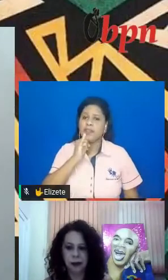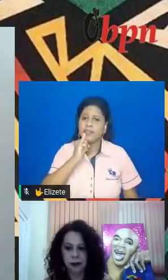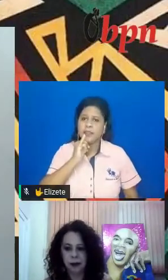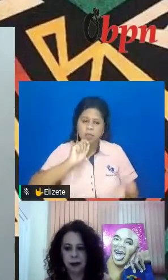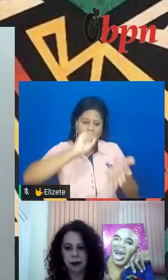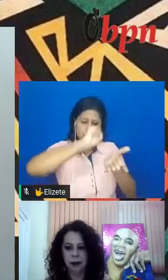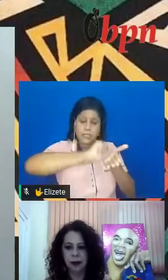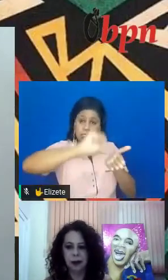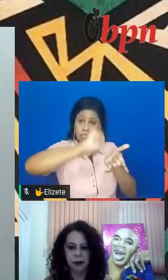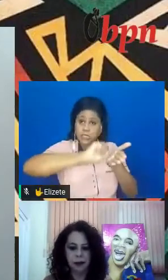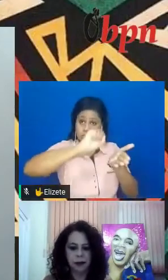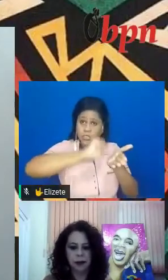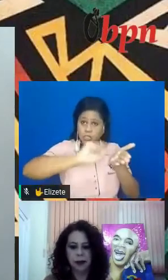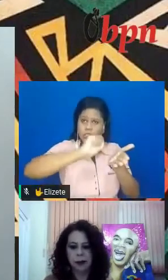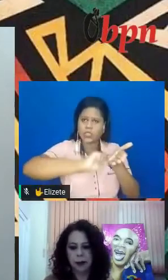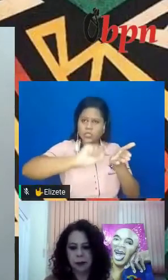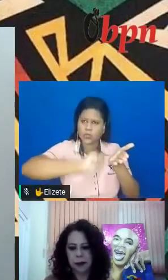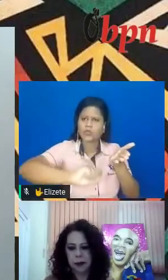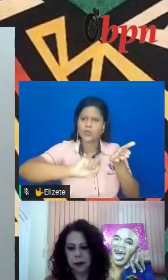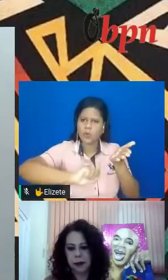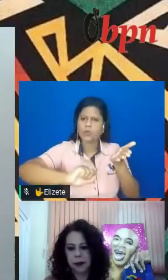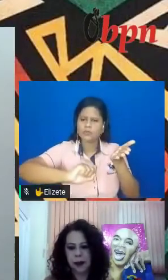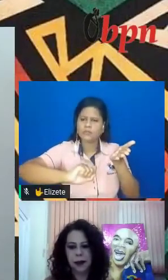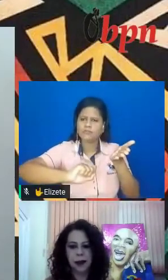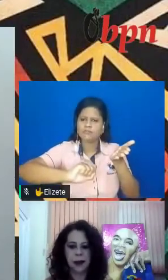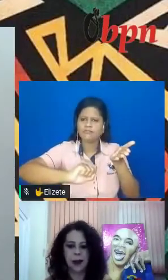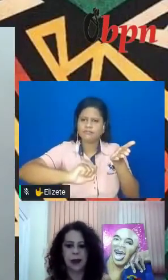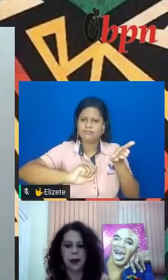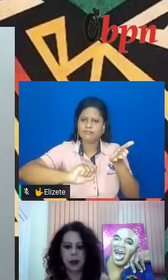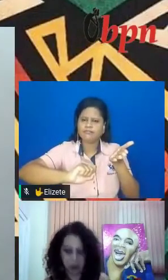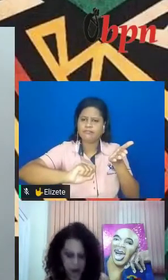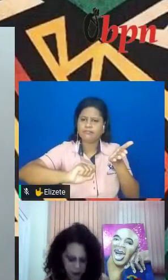aqui, os escritores,